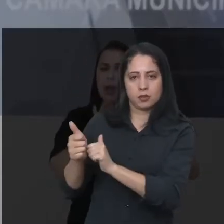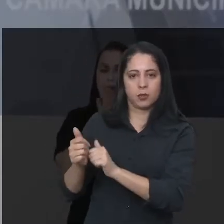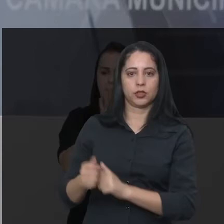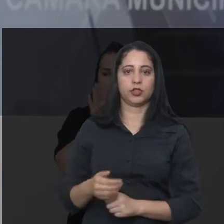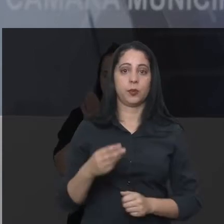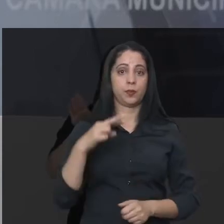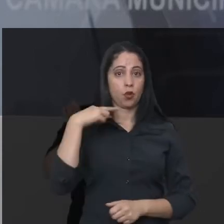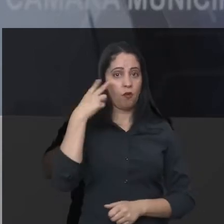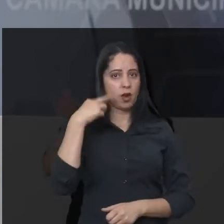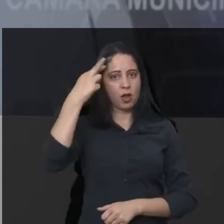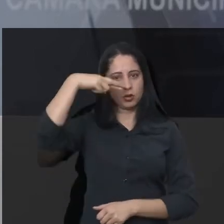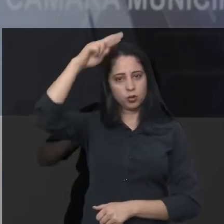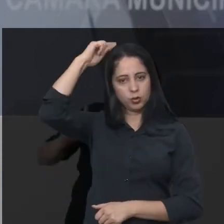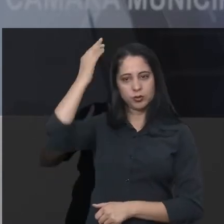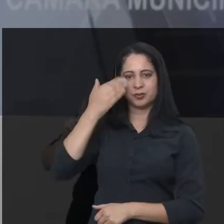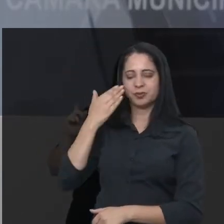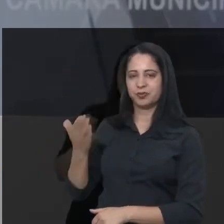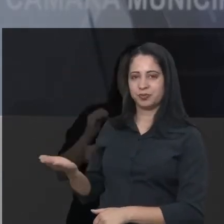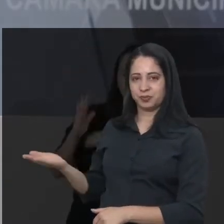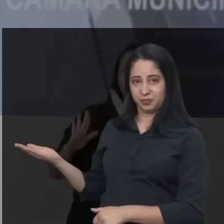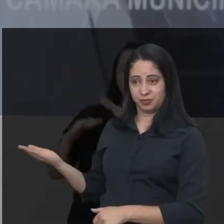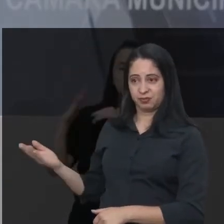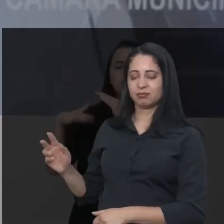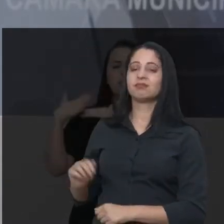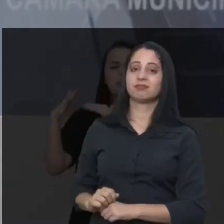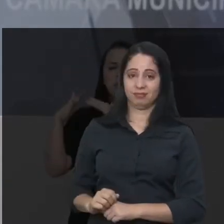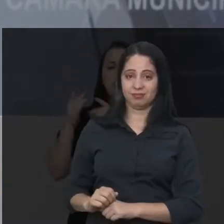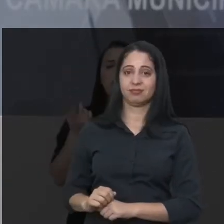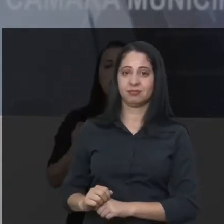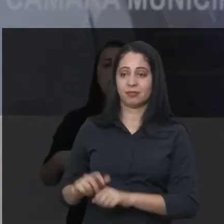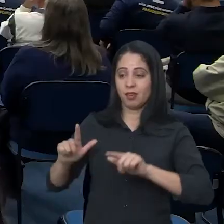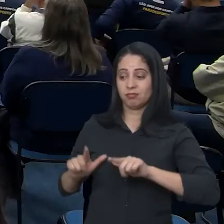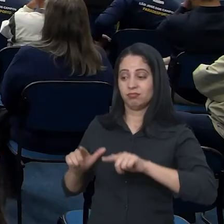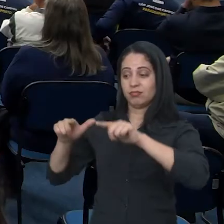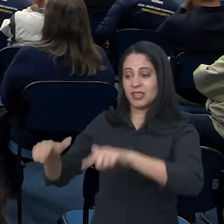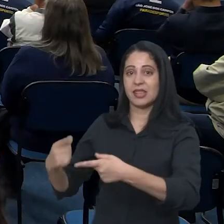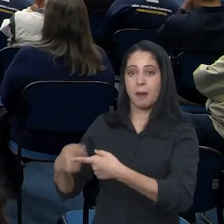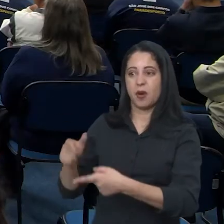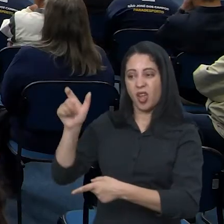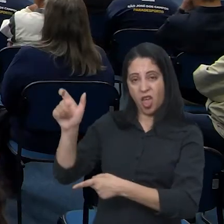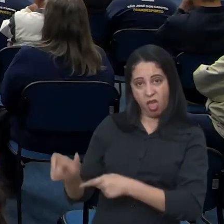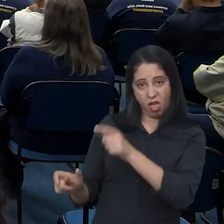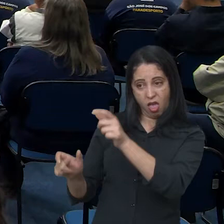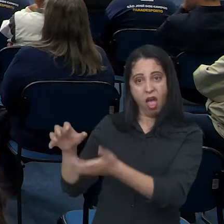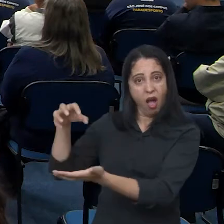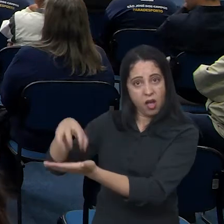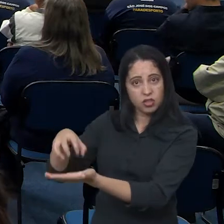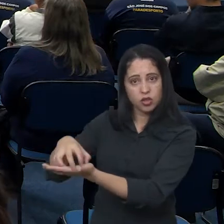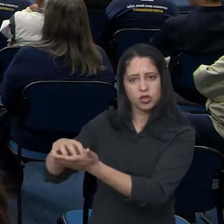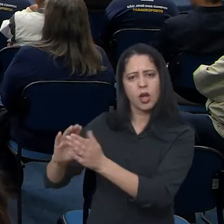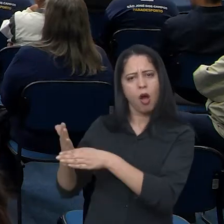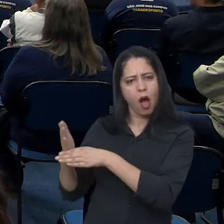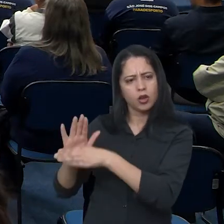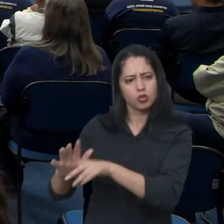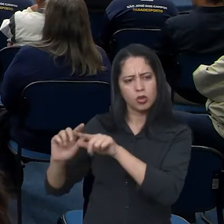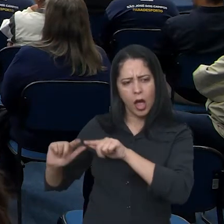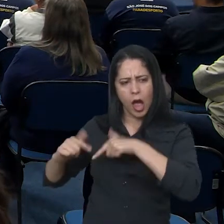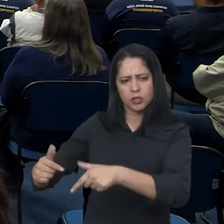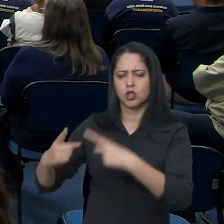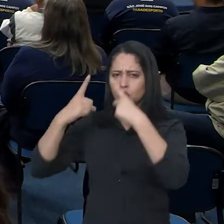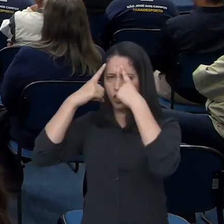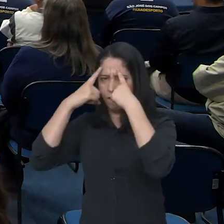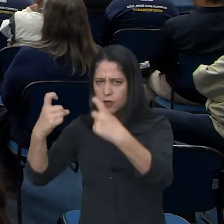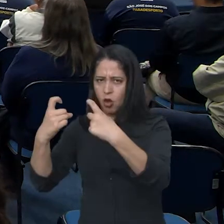vereador Robertinho da Padaria em reconhecimento aos trabalhos da instituição que combate a violência no esporte e promove